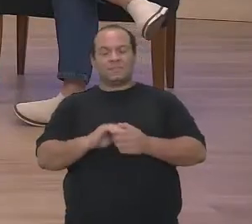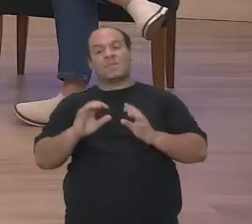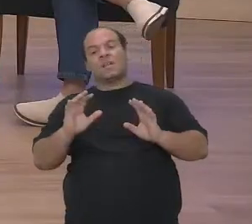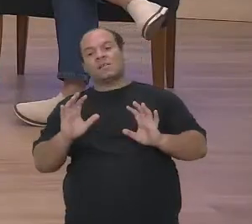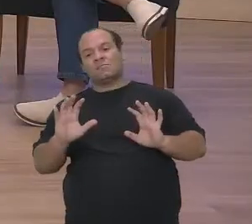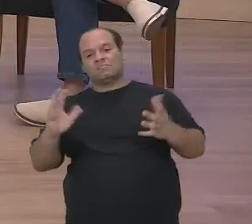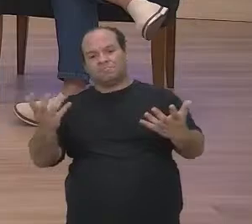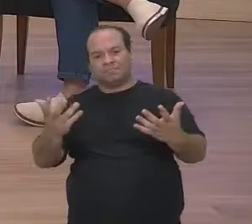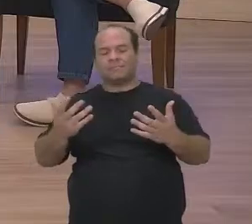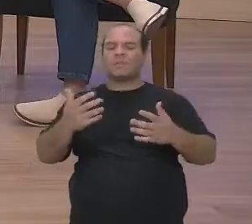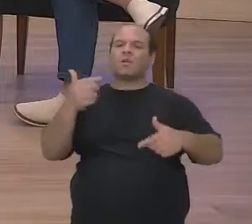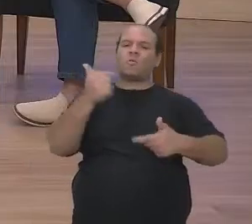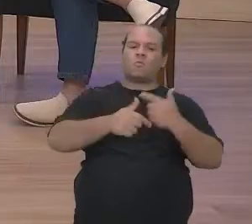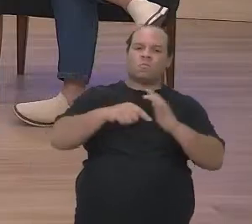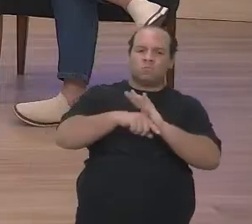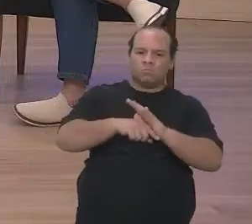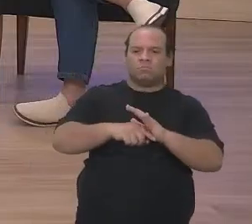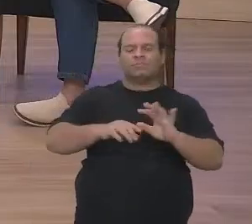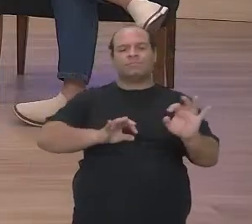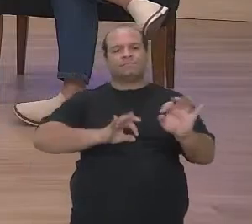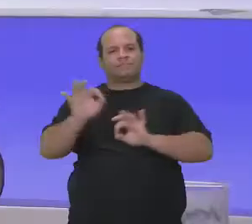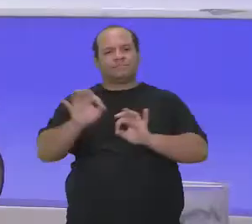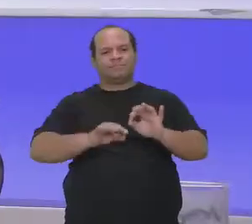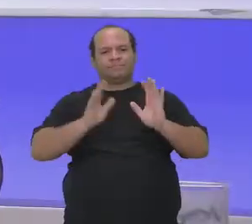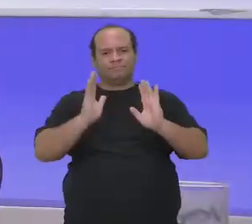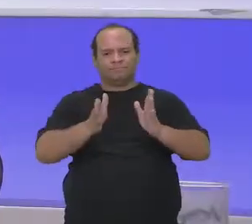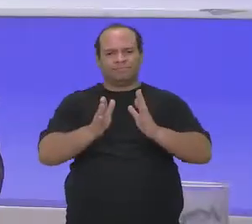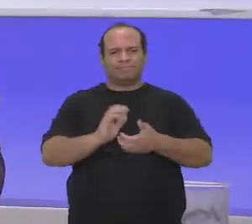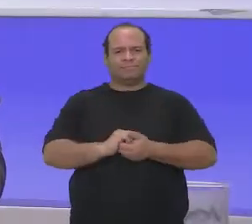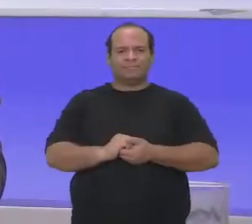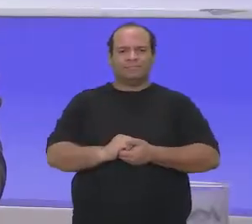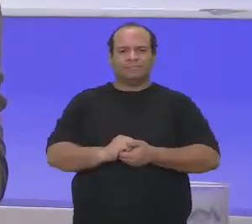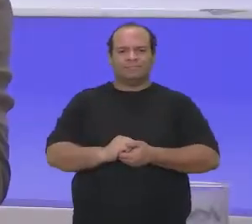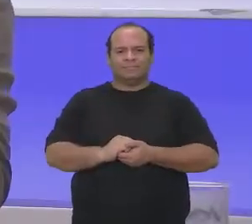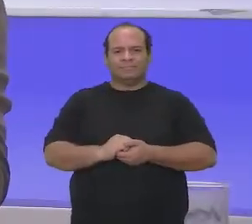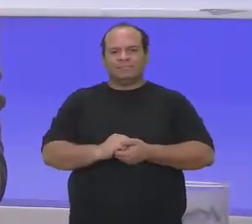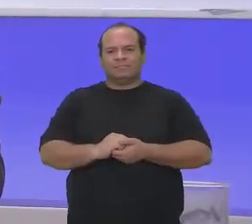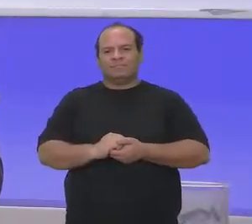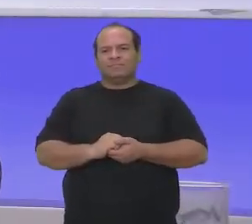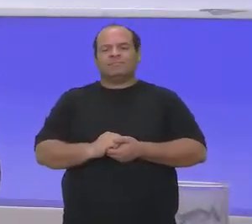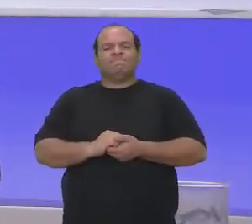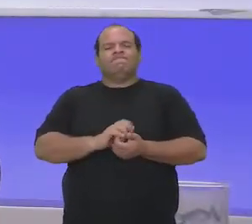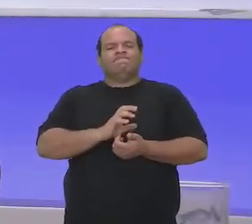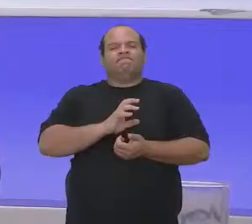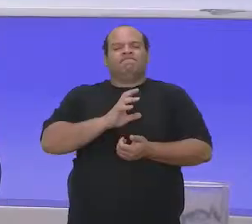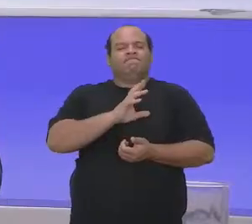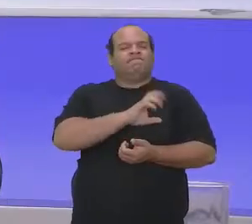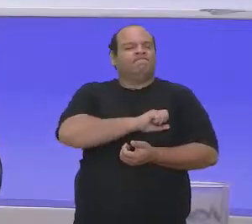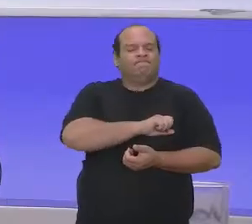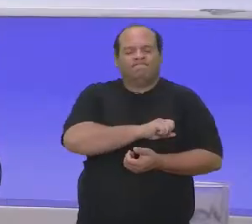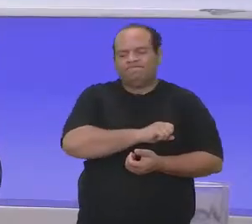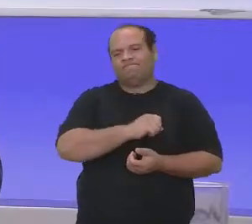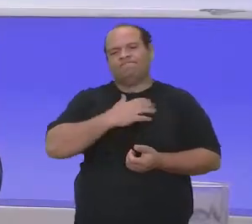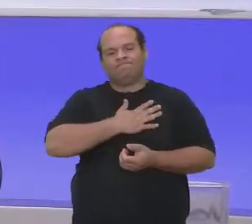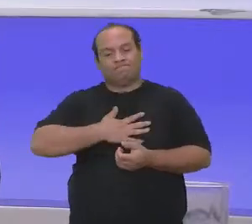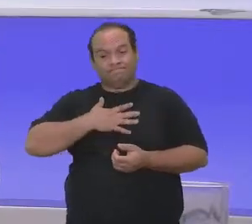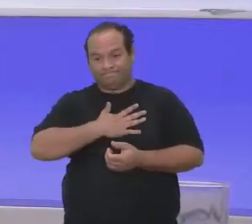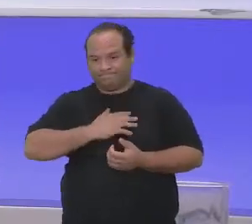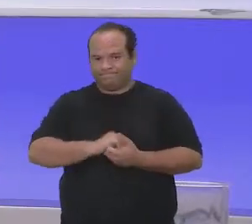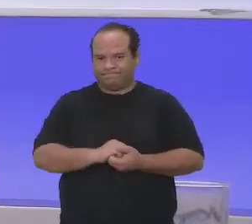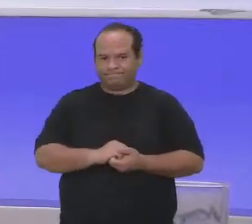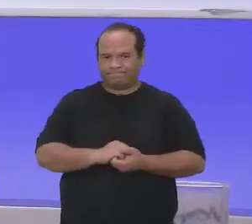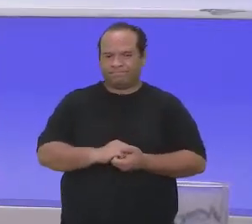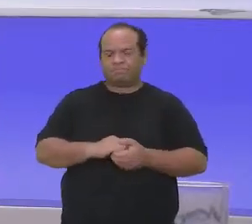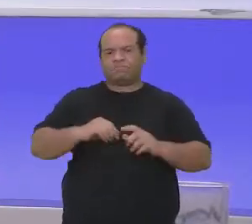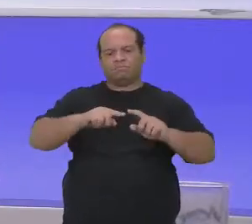em Jogo é um projeto que a gente já aplicou e eu sou particularmente apaixonado, porque quando a gente fala de eficiência